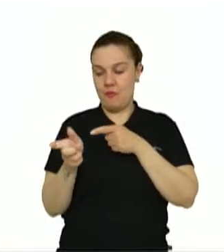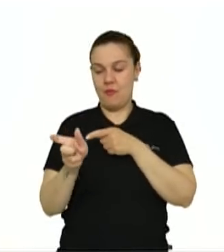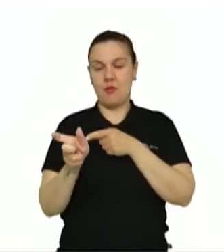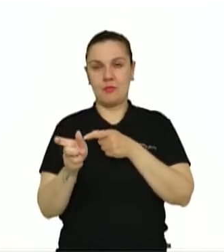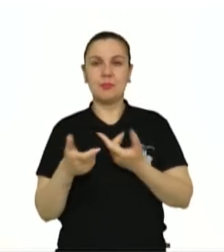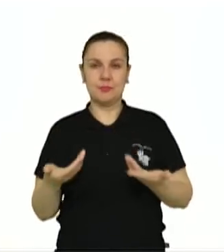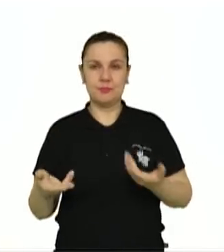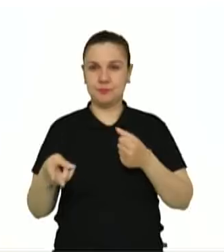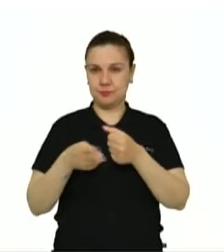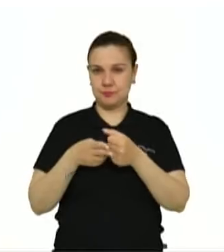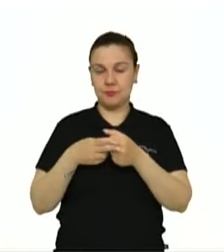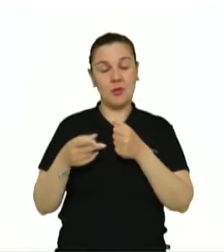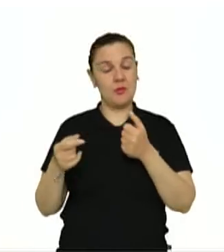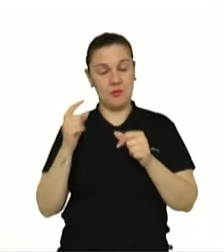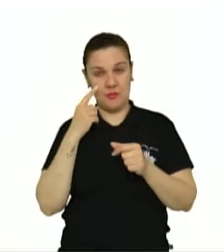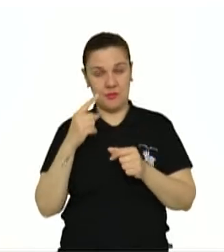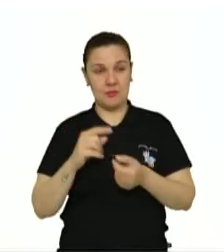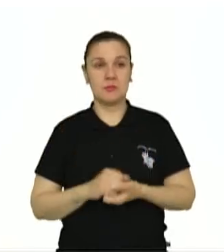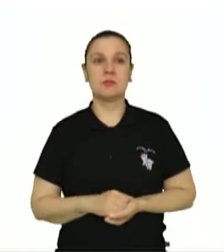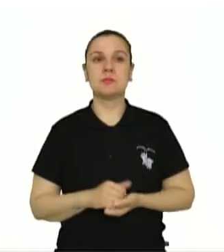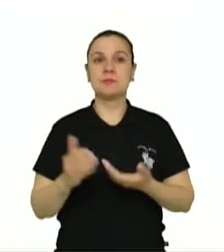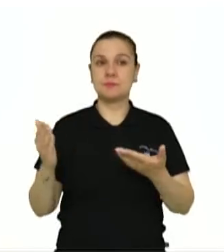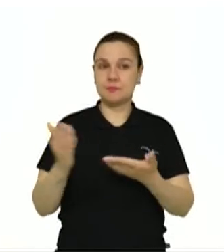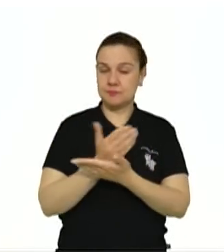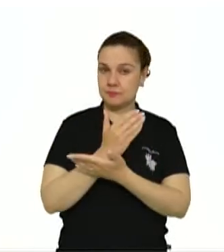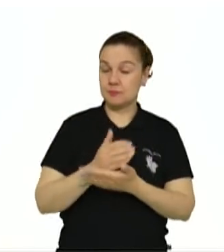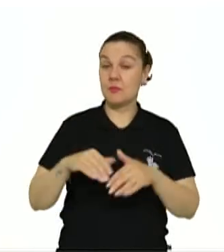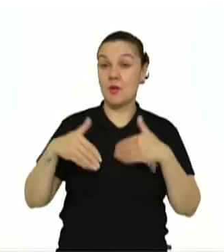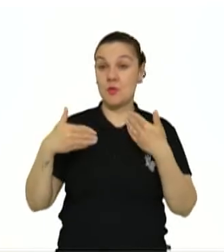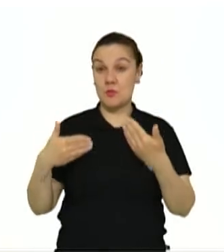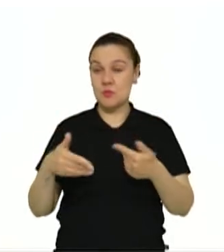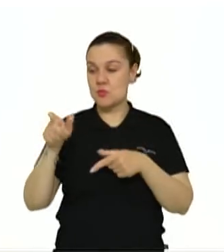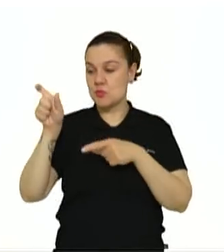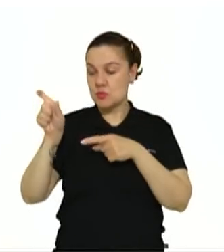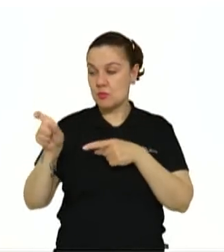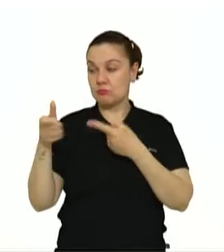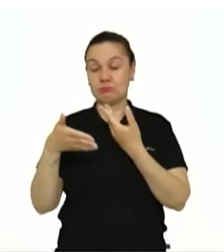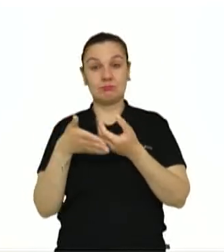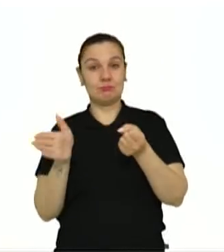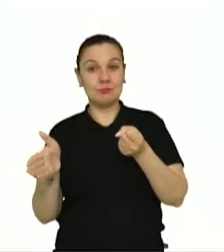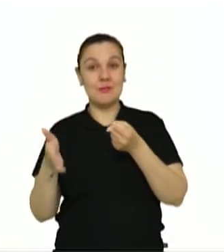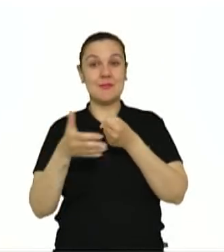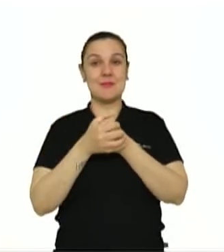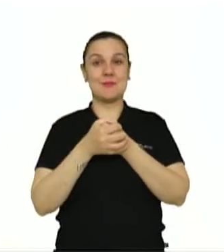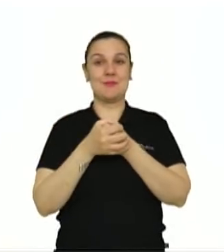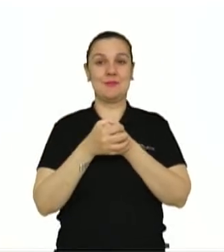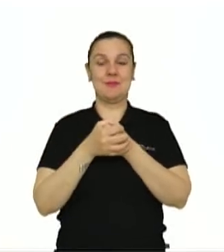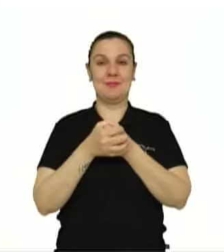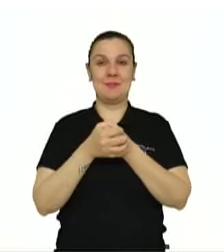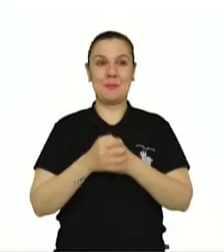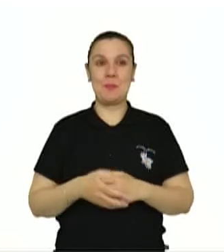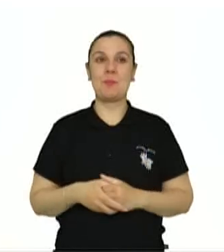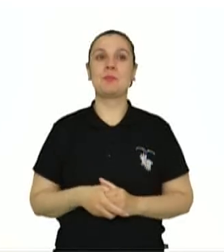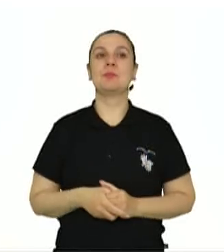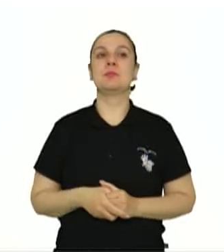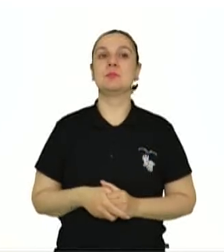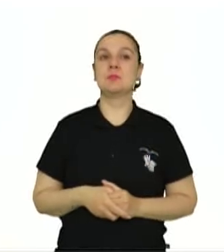da palavra. A gente já vai ver isso aqui. Classifica-se, então, como sujeito desinencial,